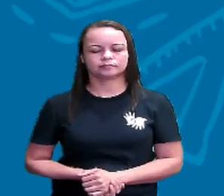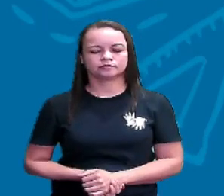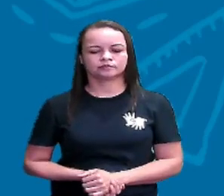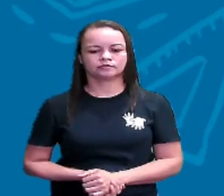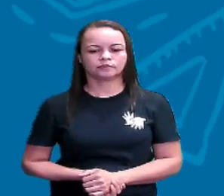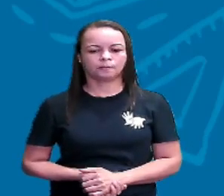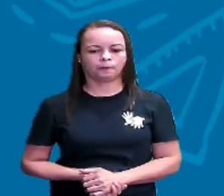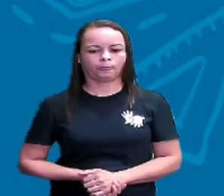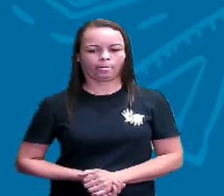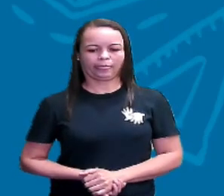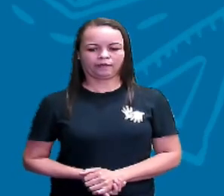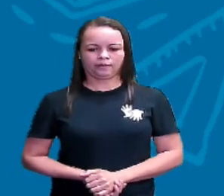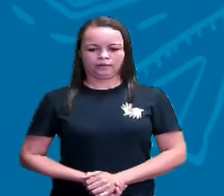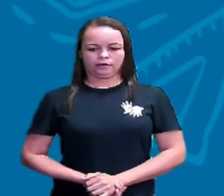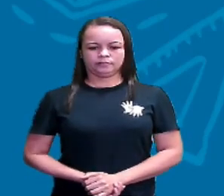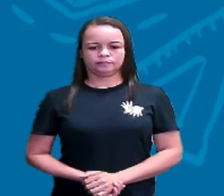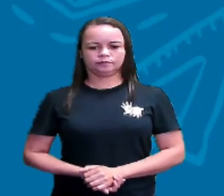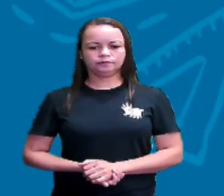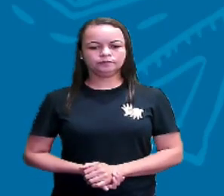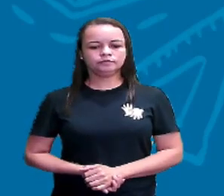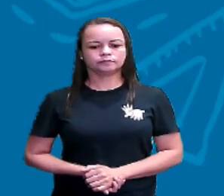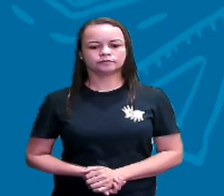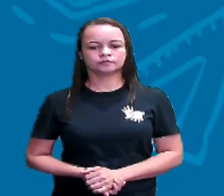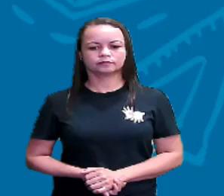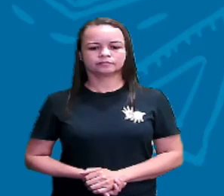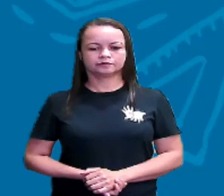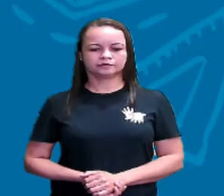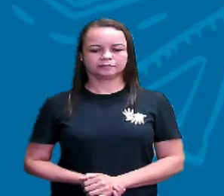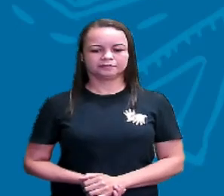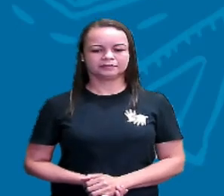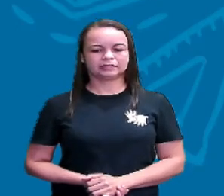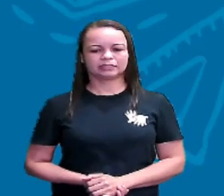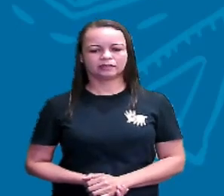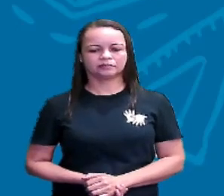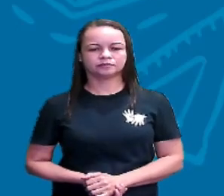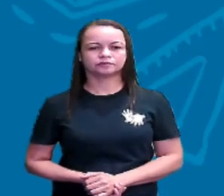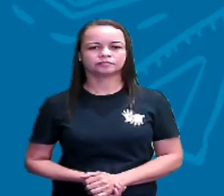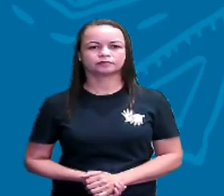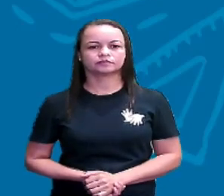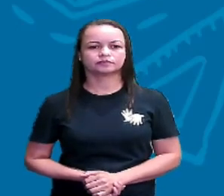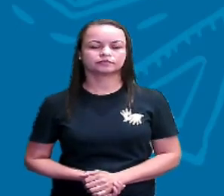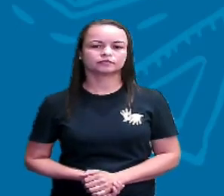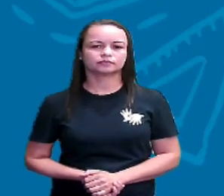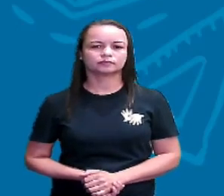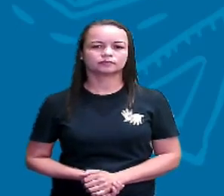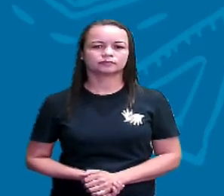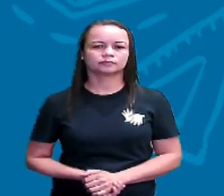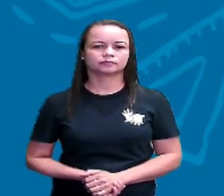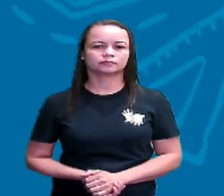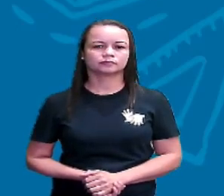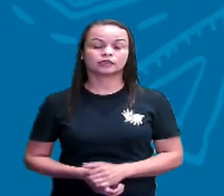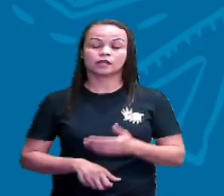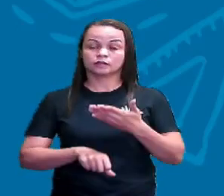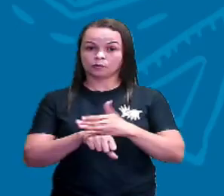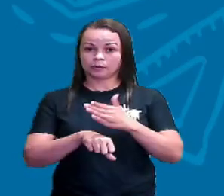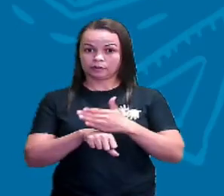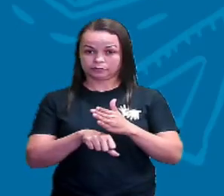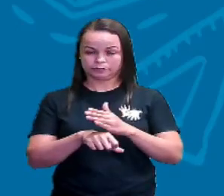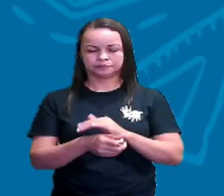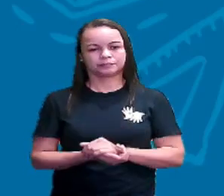Eita, peraí que travou aqui, agora, voltando. Vamos lá, então, a praticar, vocês